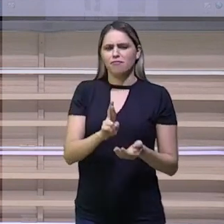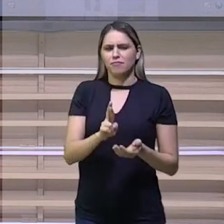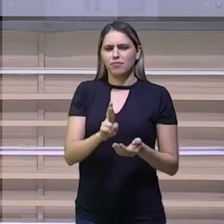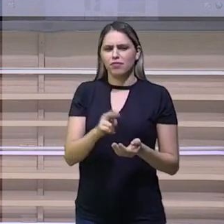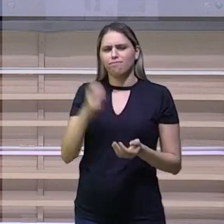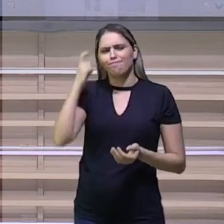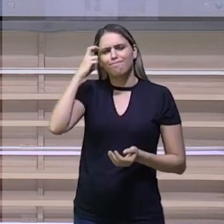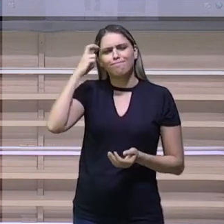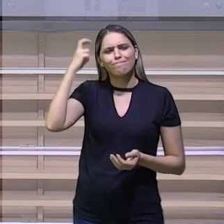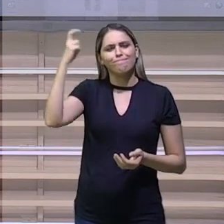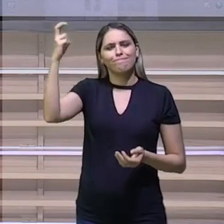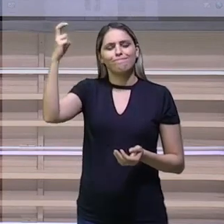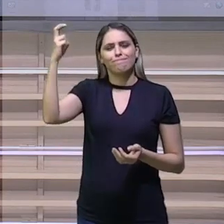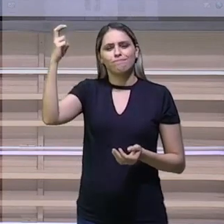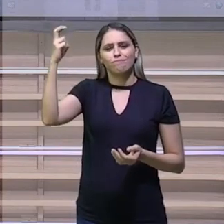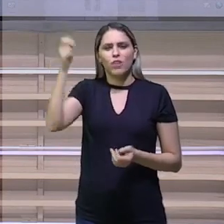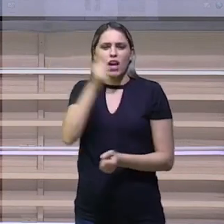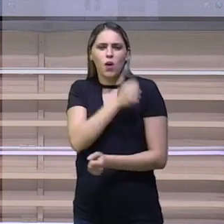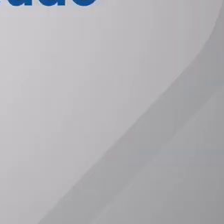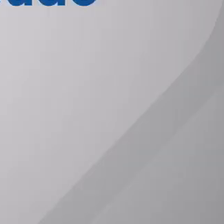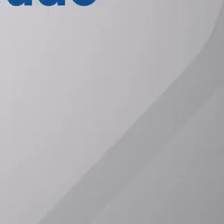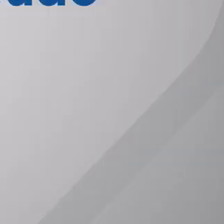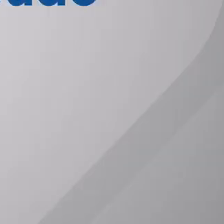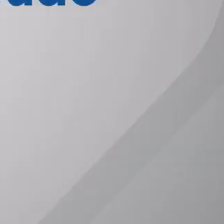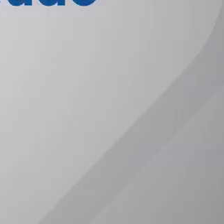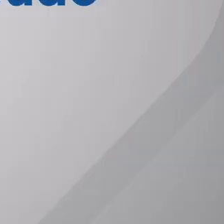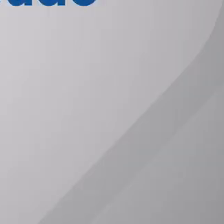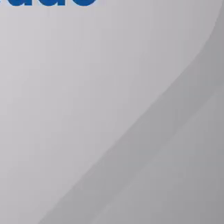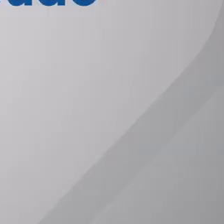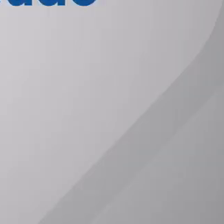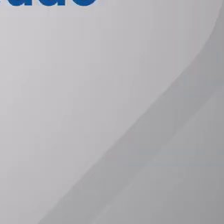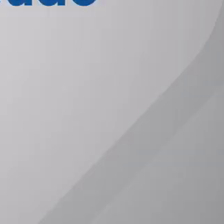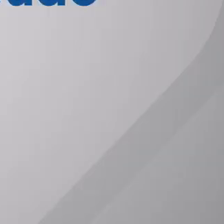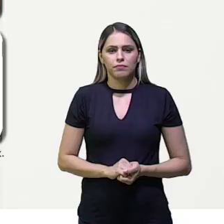muito inteligente. Aluno do terceiro ano.